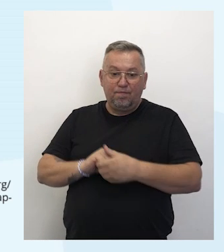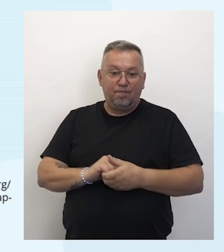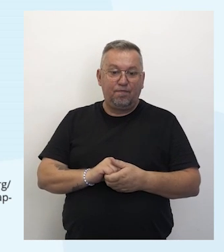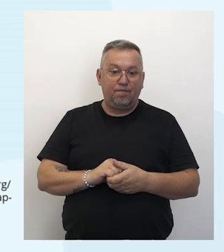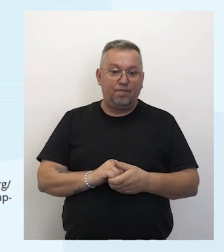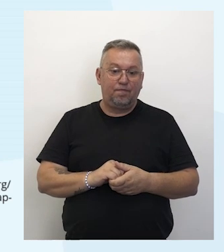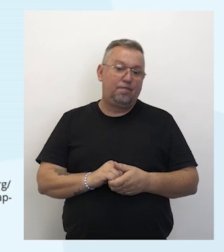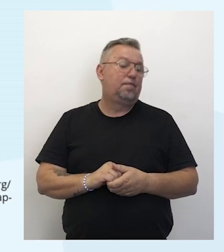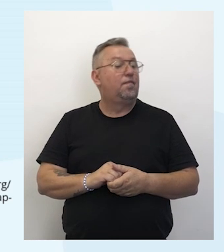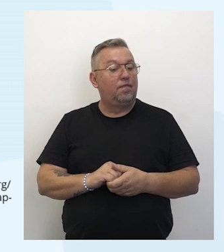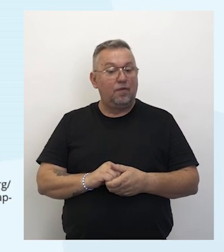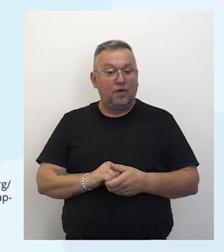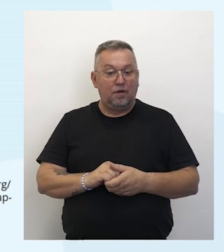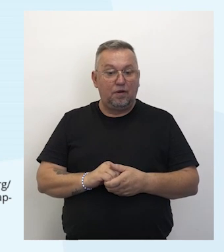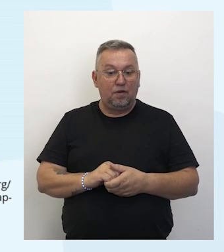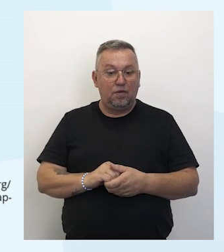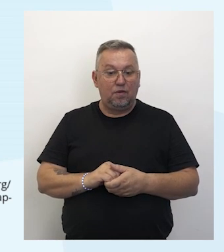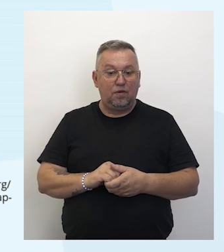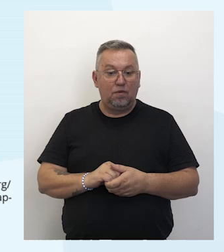Não. Eu vou colocar...